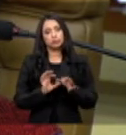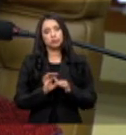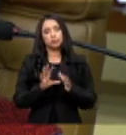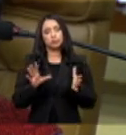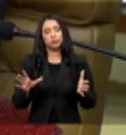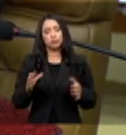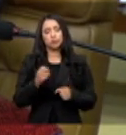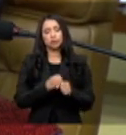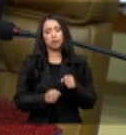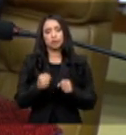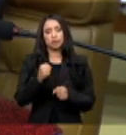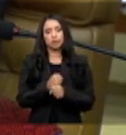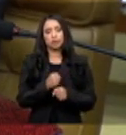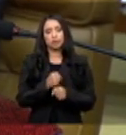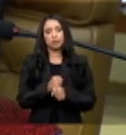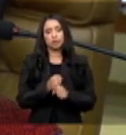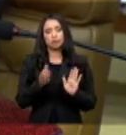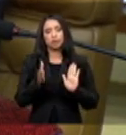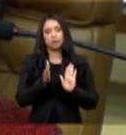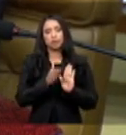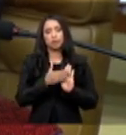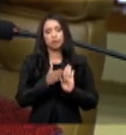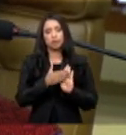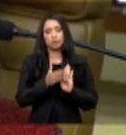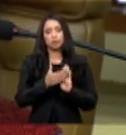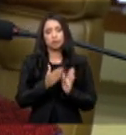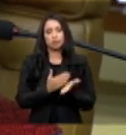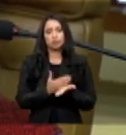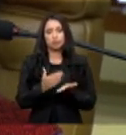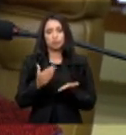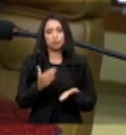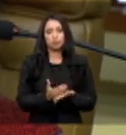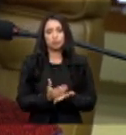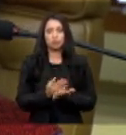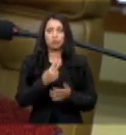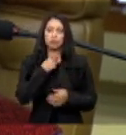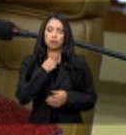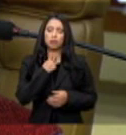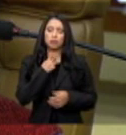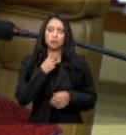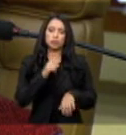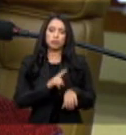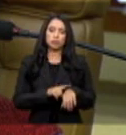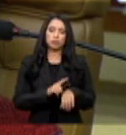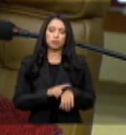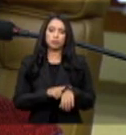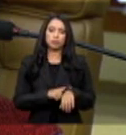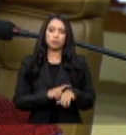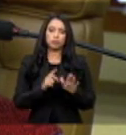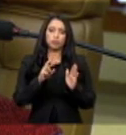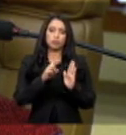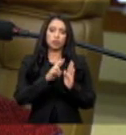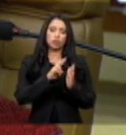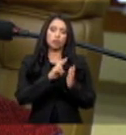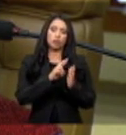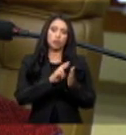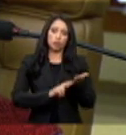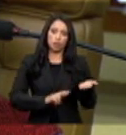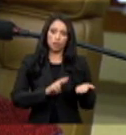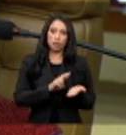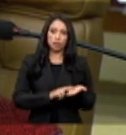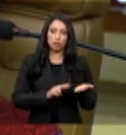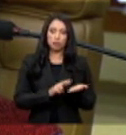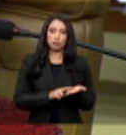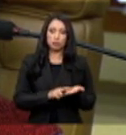ano passado, Vossa Excelência tentou pautar inicialmente, não foi possível na primeira hora, mas este é o relatório cuja